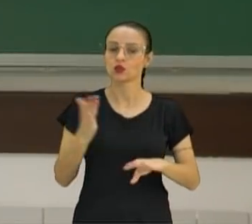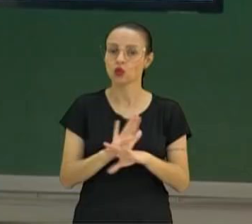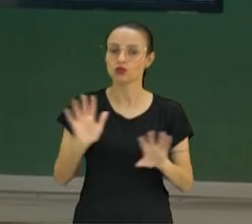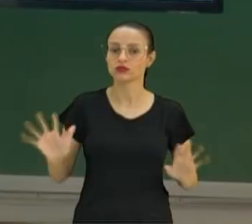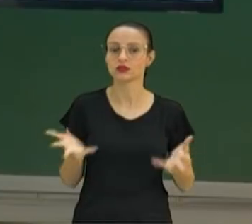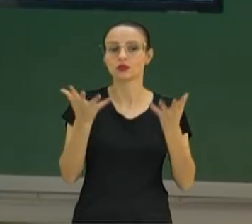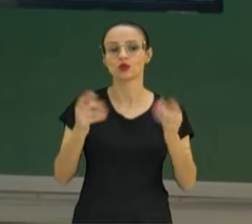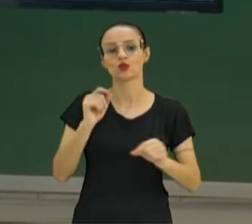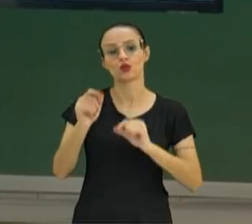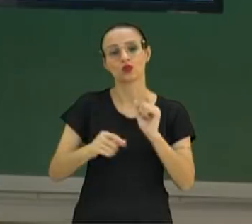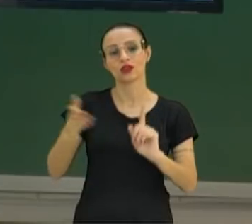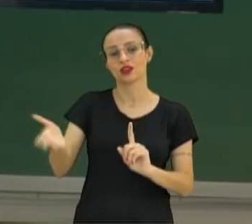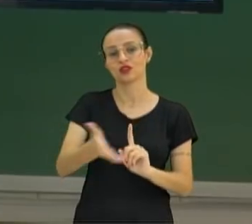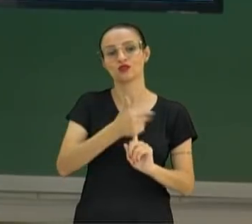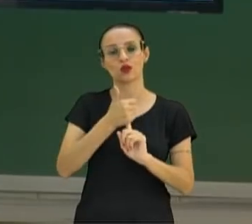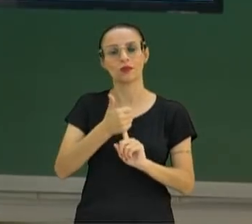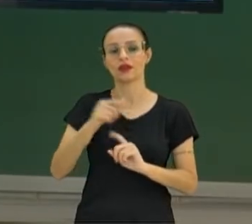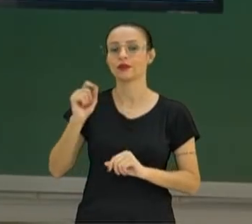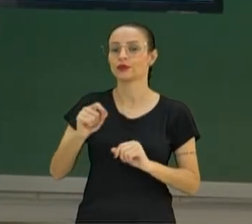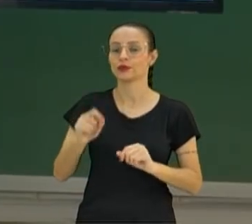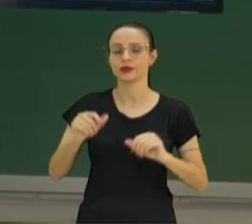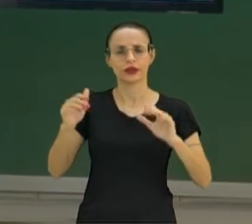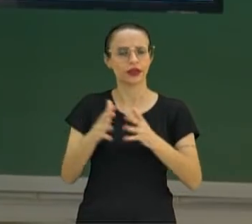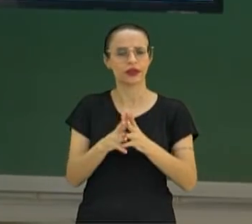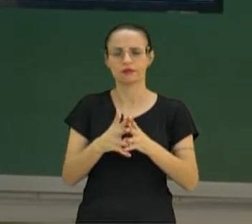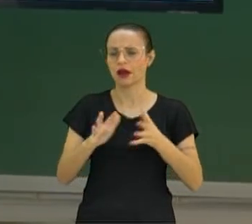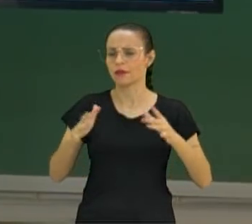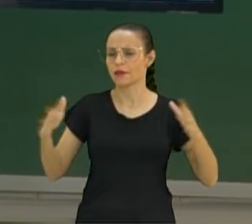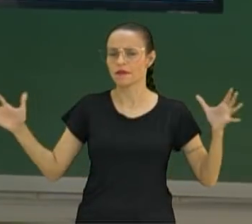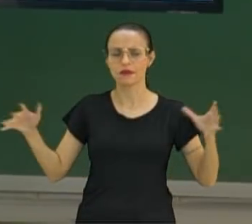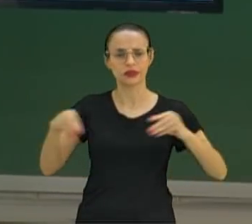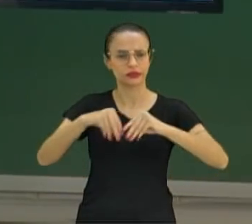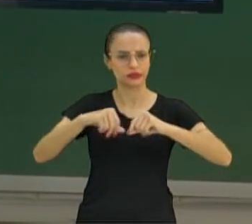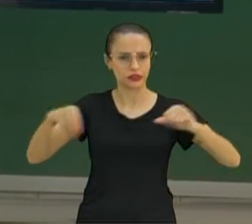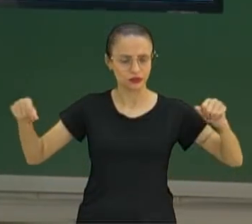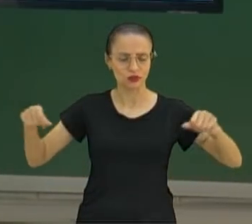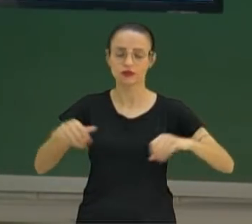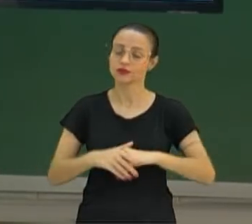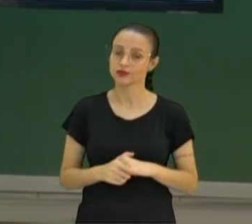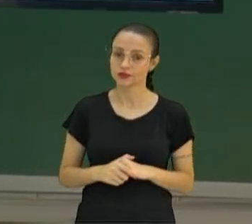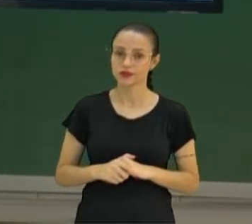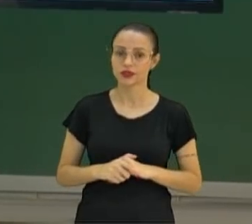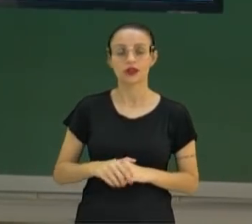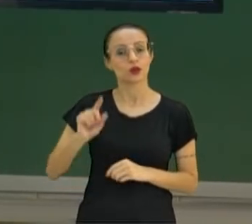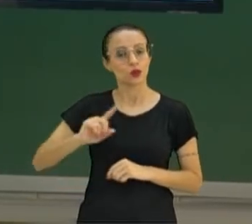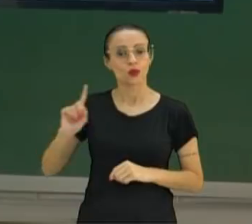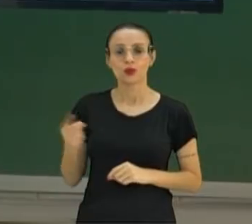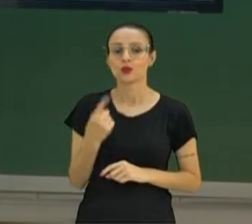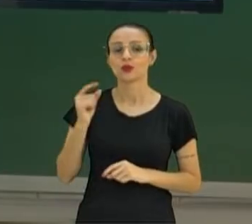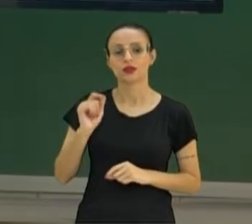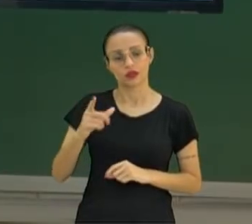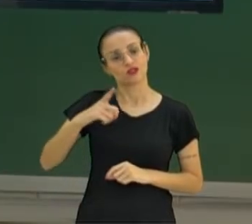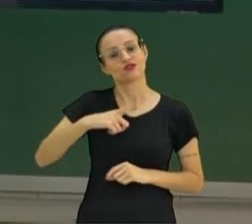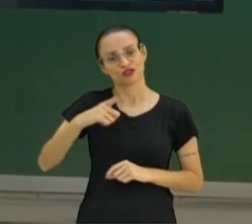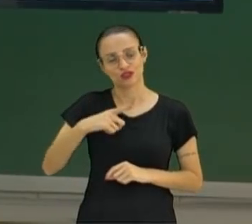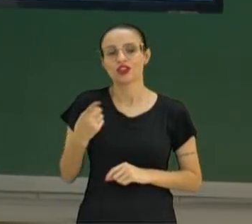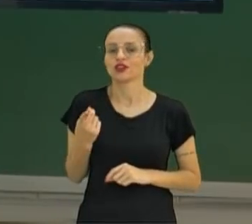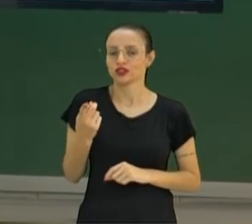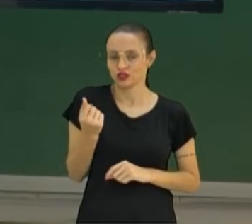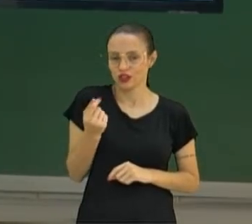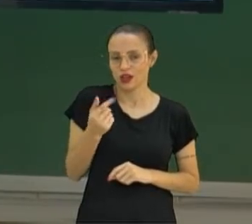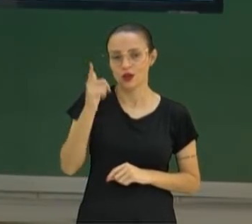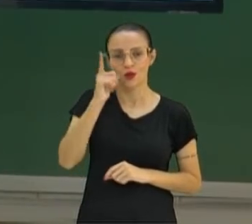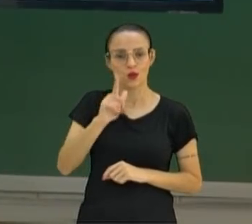preservar aí o domínio do latifúndio, né, das grandes extensões territoriais. Os únicos que de modo geral tinham recursos